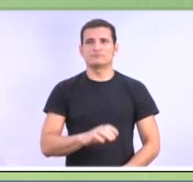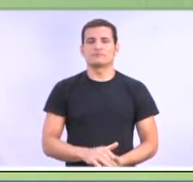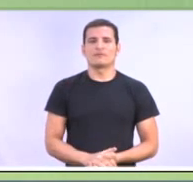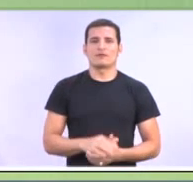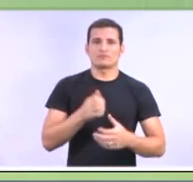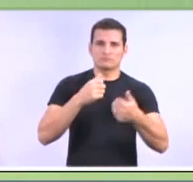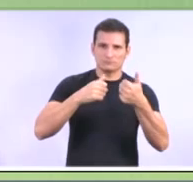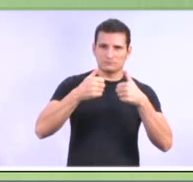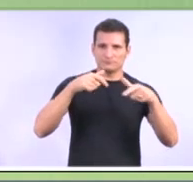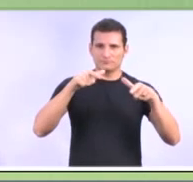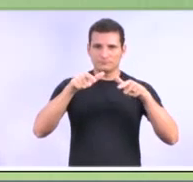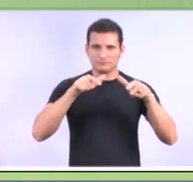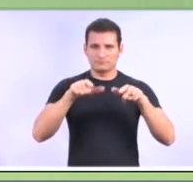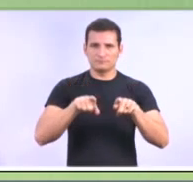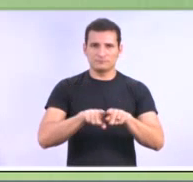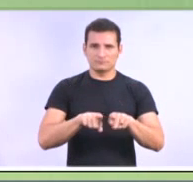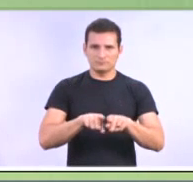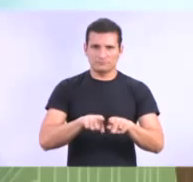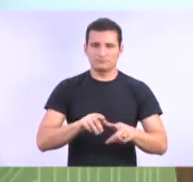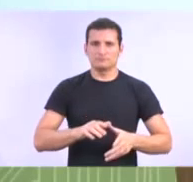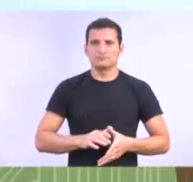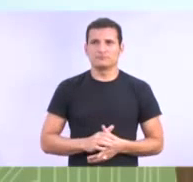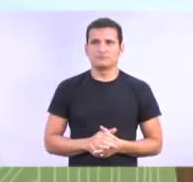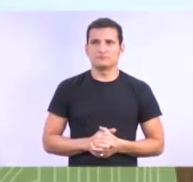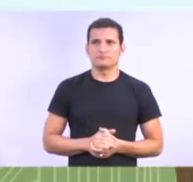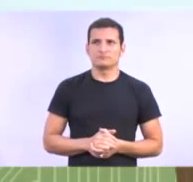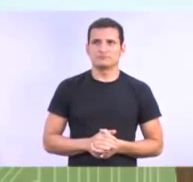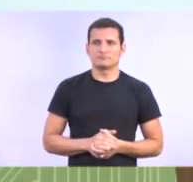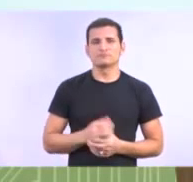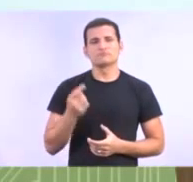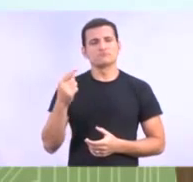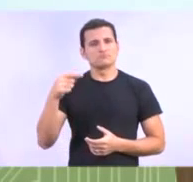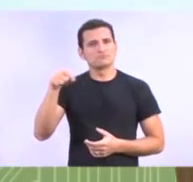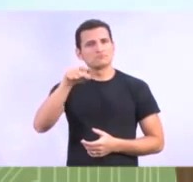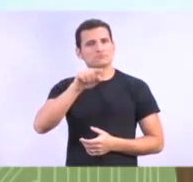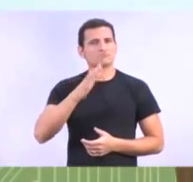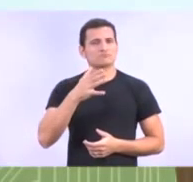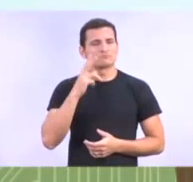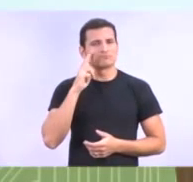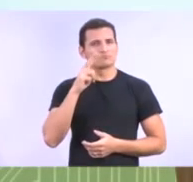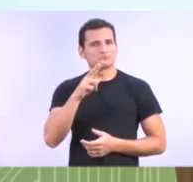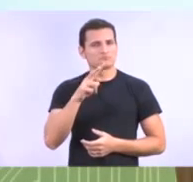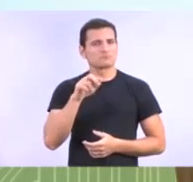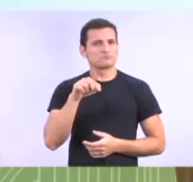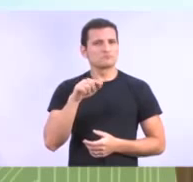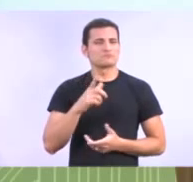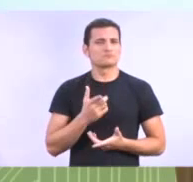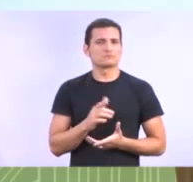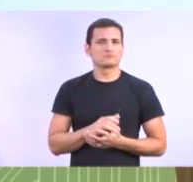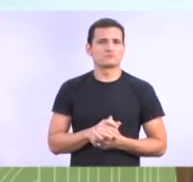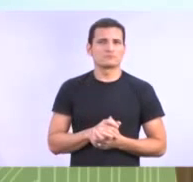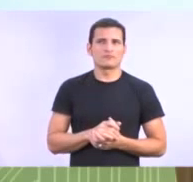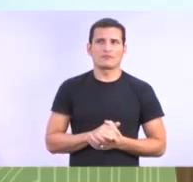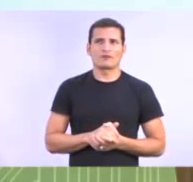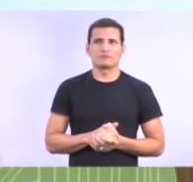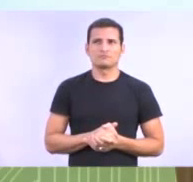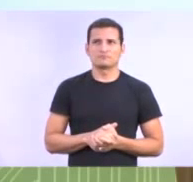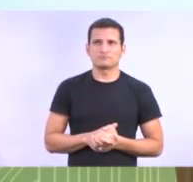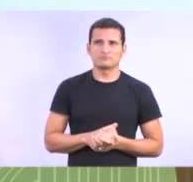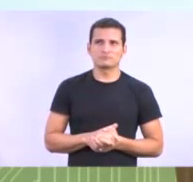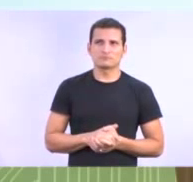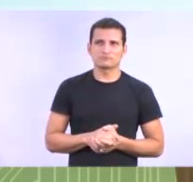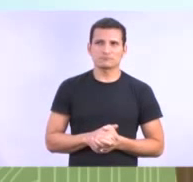serviço, talvez a gente não falou aqui, mas vocês devem ter já visto essa sigla em alguns momentos através de uma